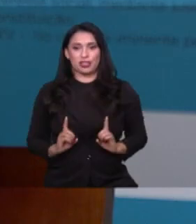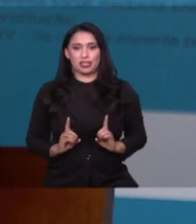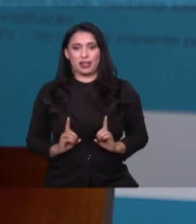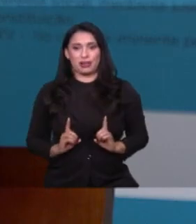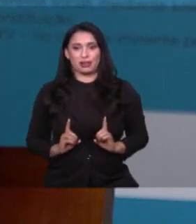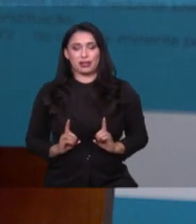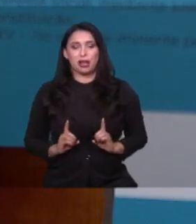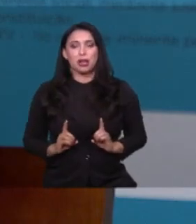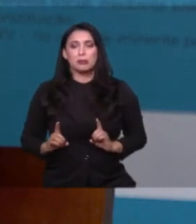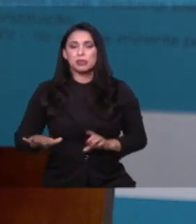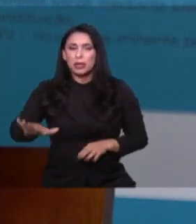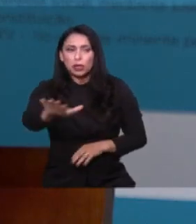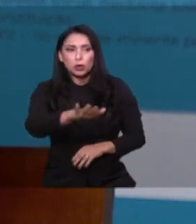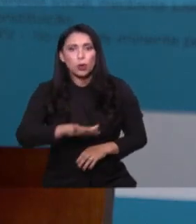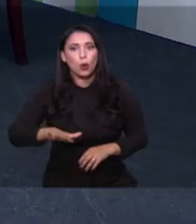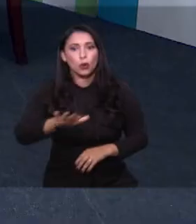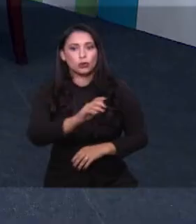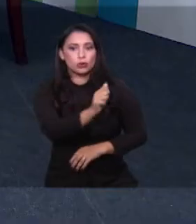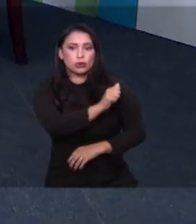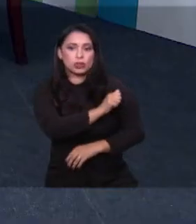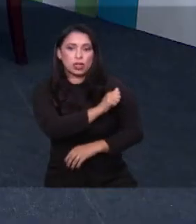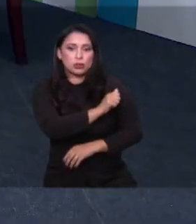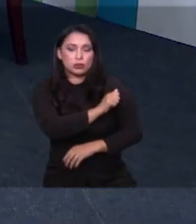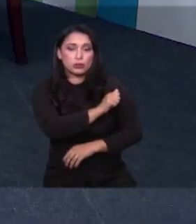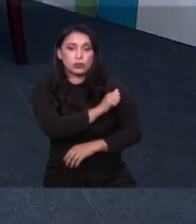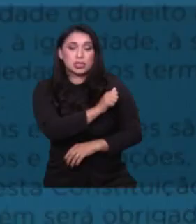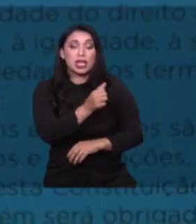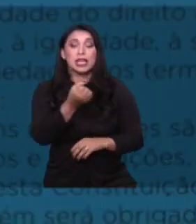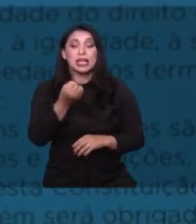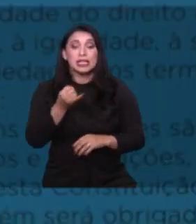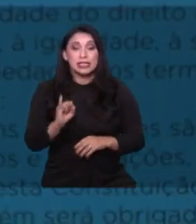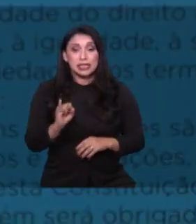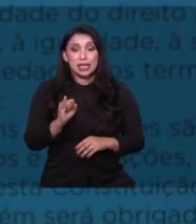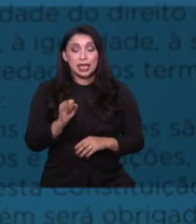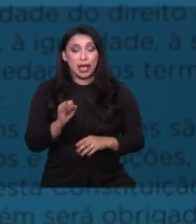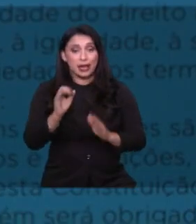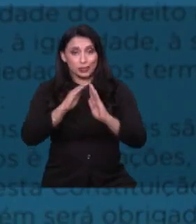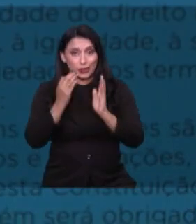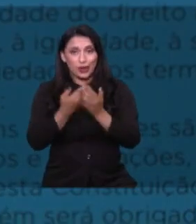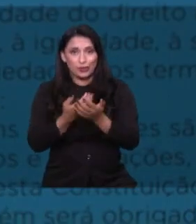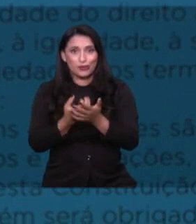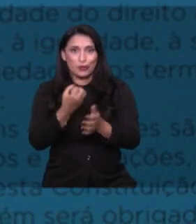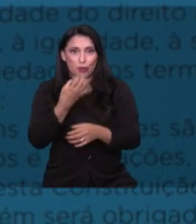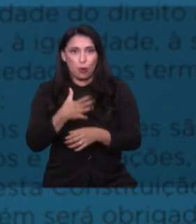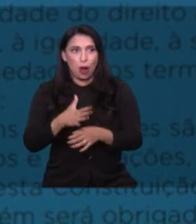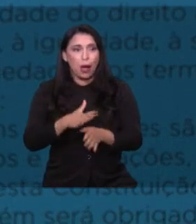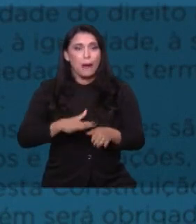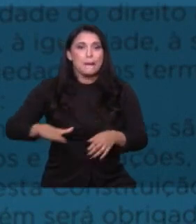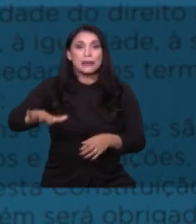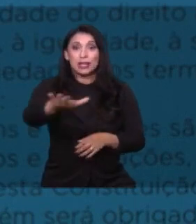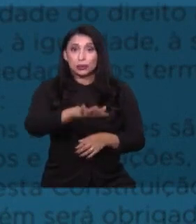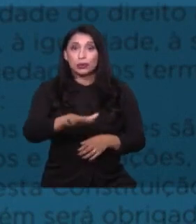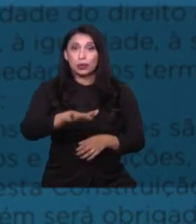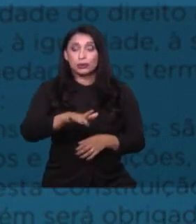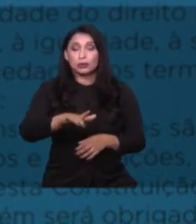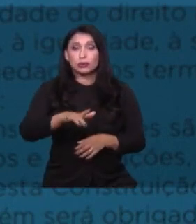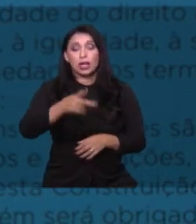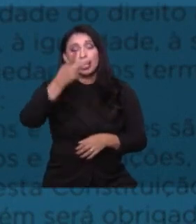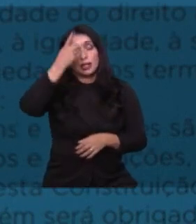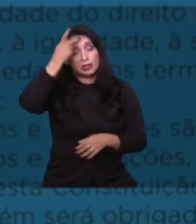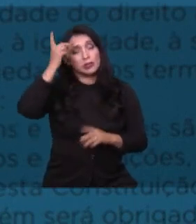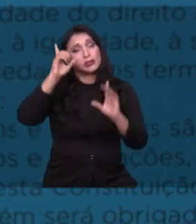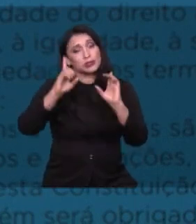para todos os alunos. É lógico que se a escola for boa para todos os alunos, as pessoas com deficiência também serão